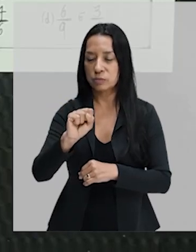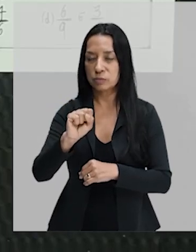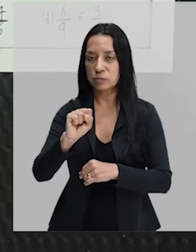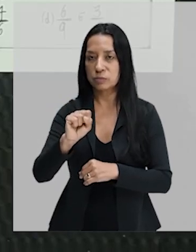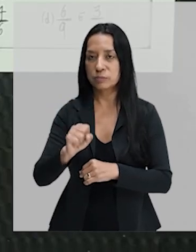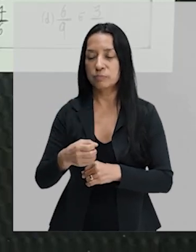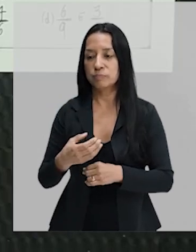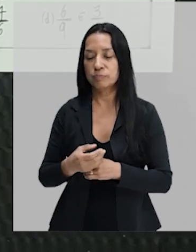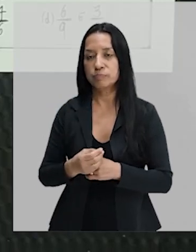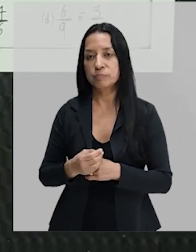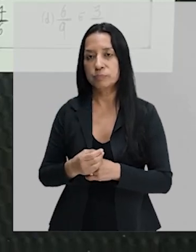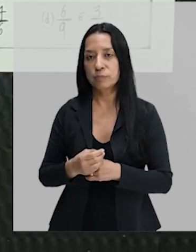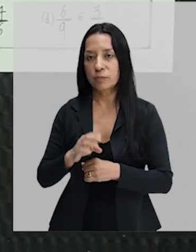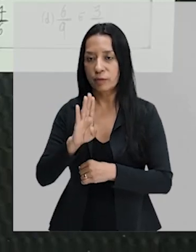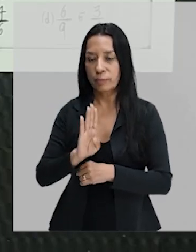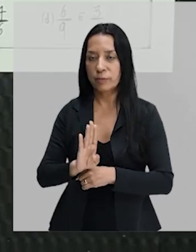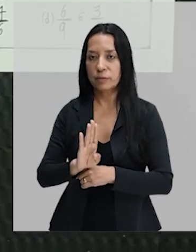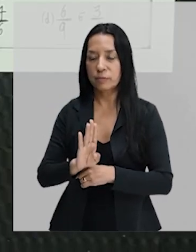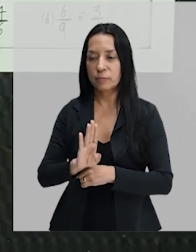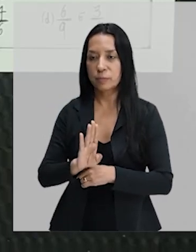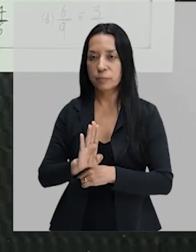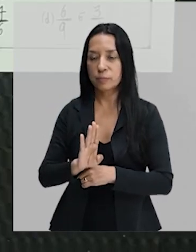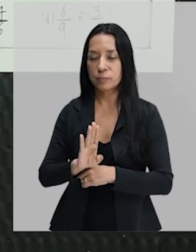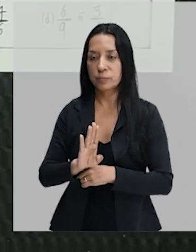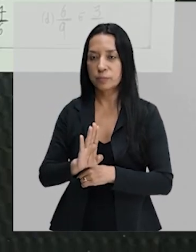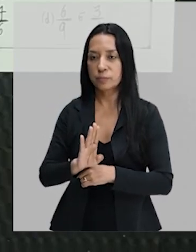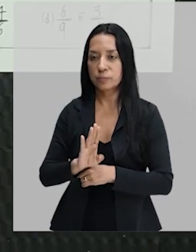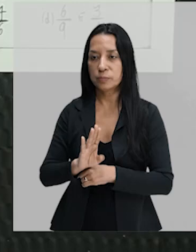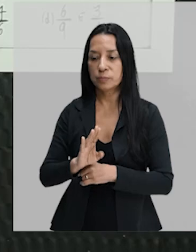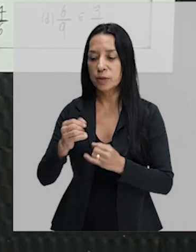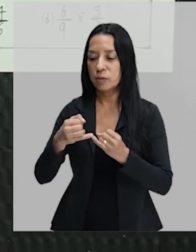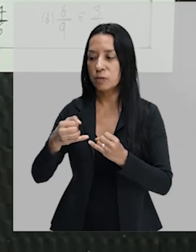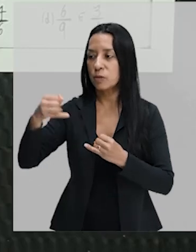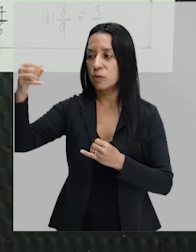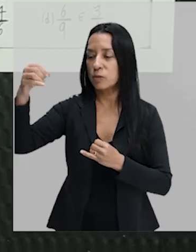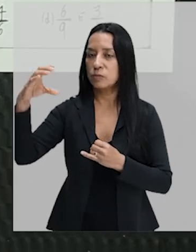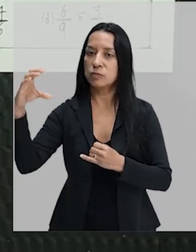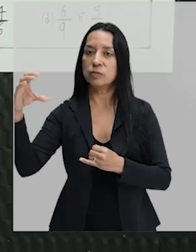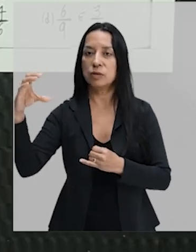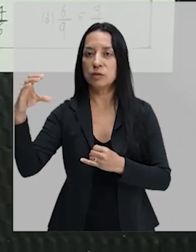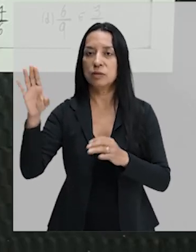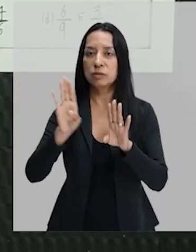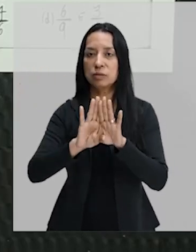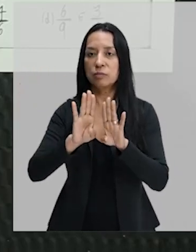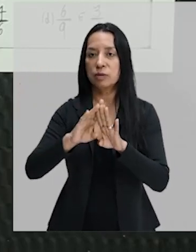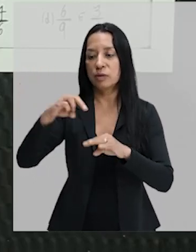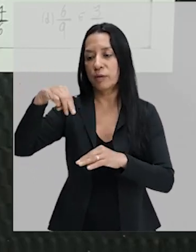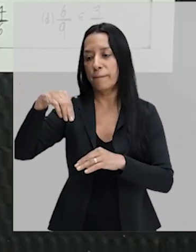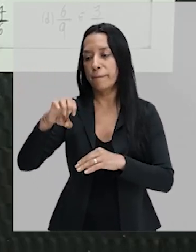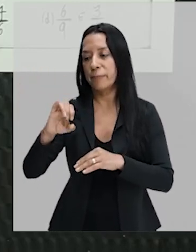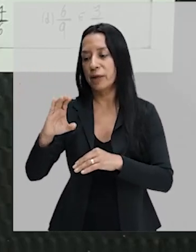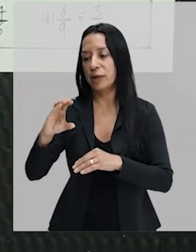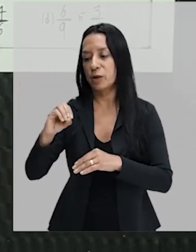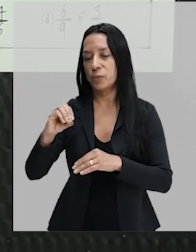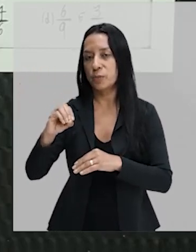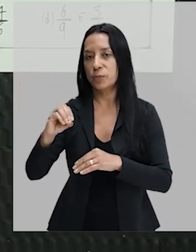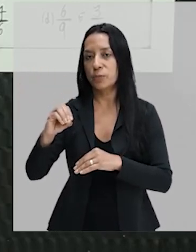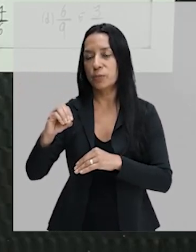é um meio e o C também é um meio. Na verdade, a gente